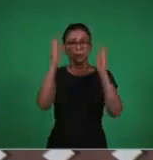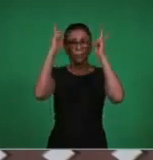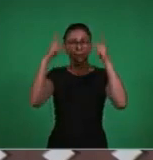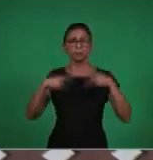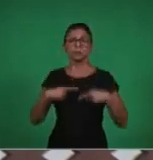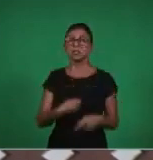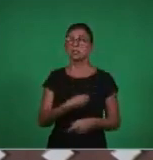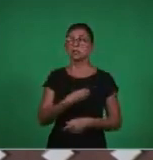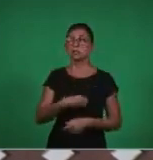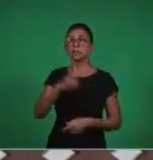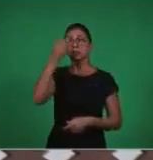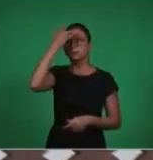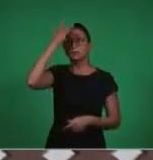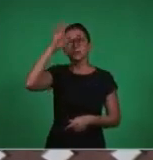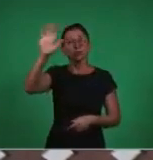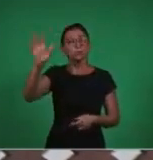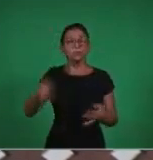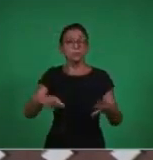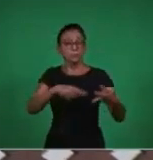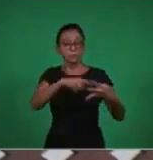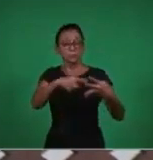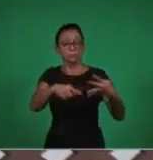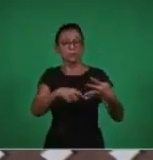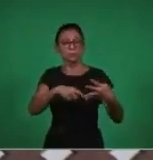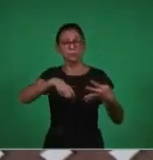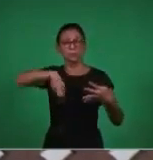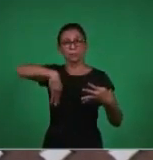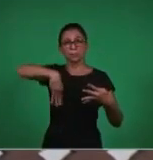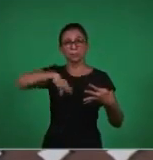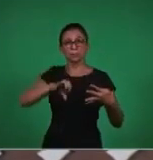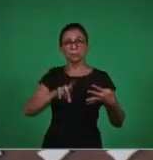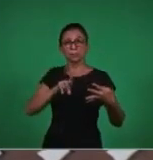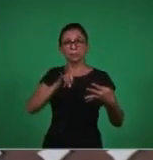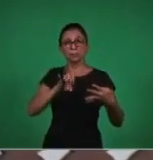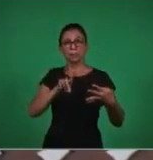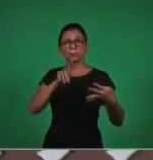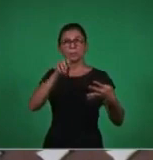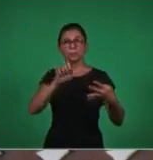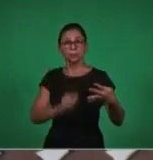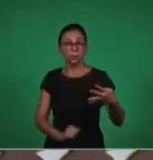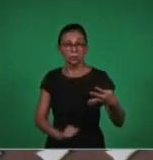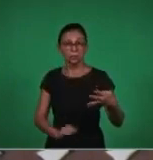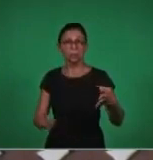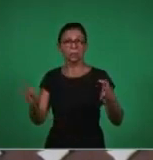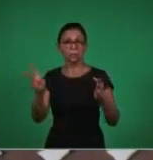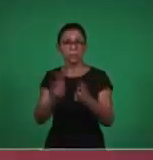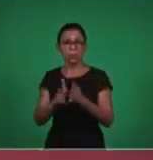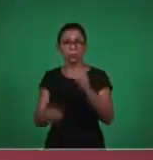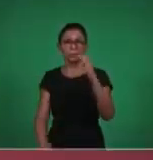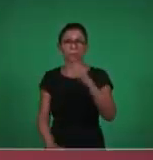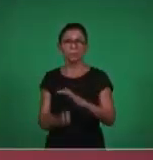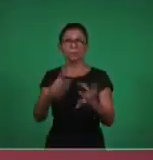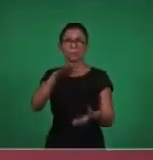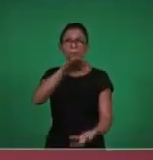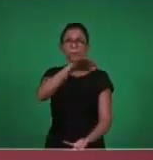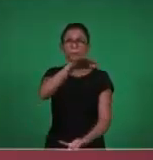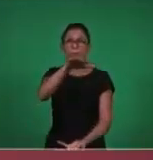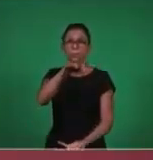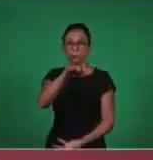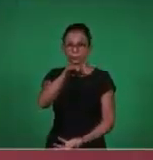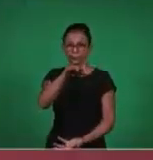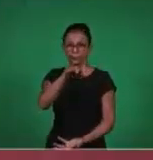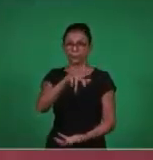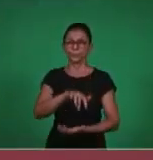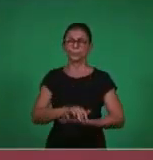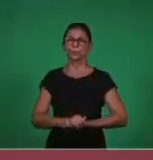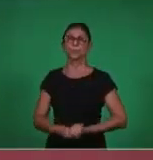das quatro medidas da criação do universo. Entendeu? Então, nós que